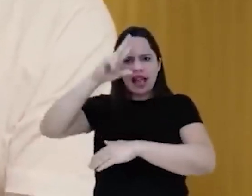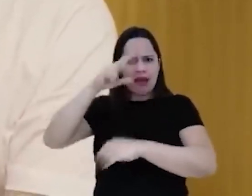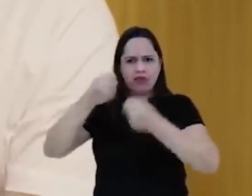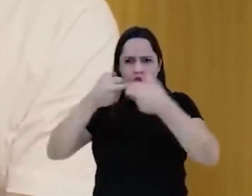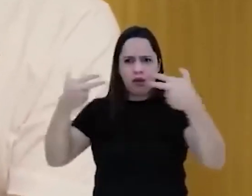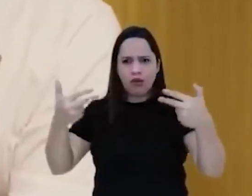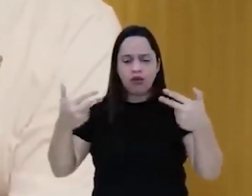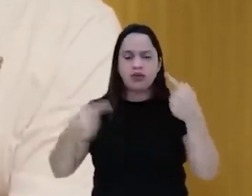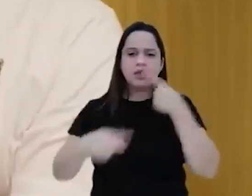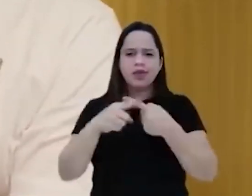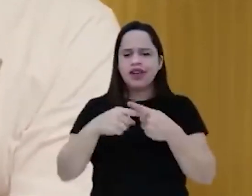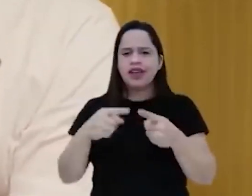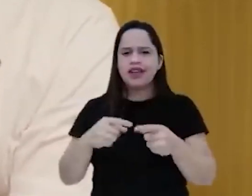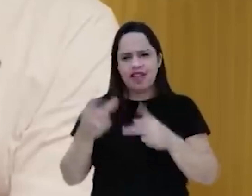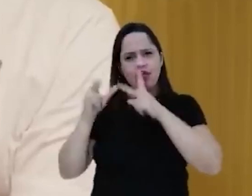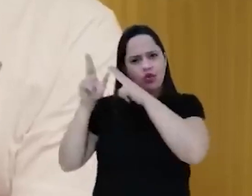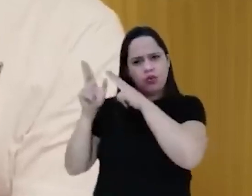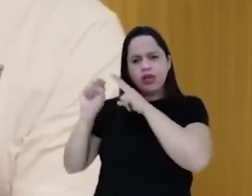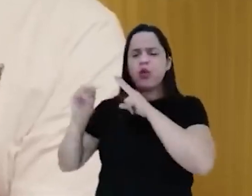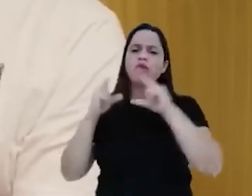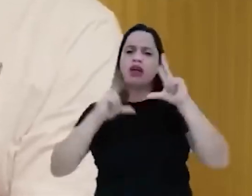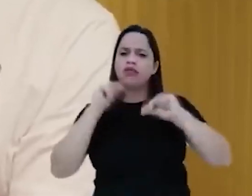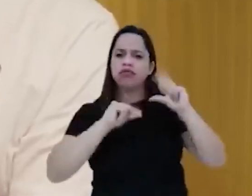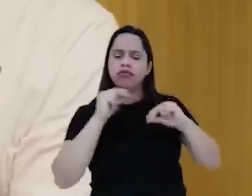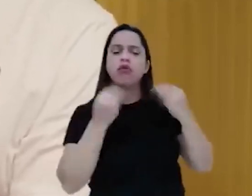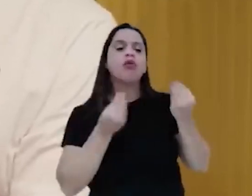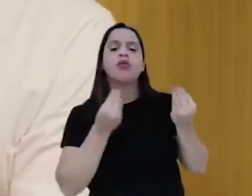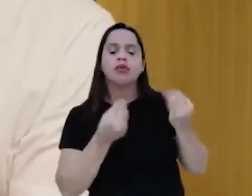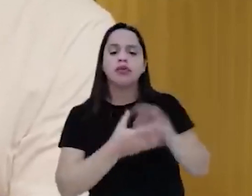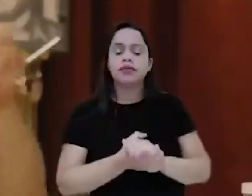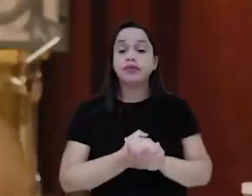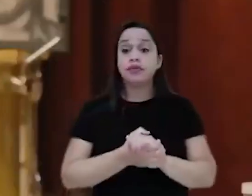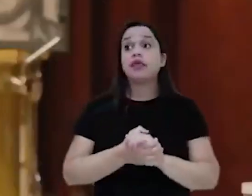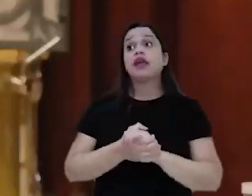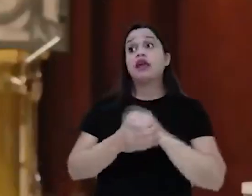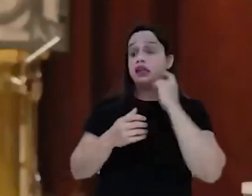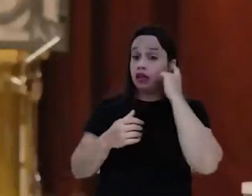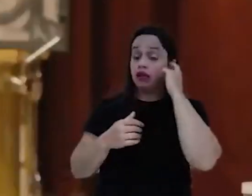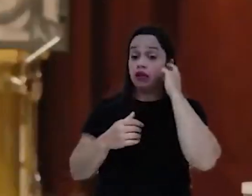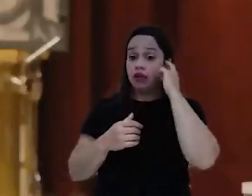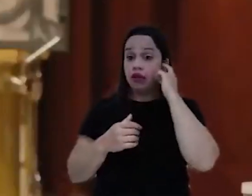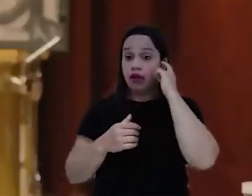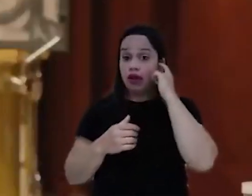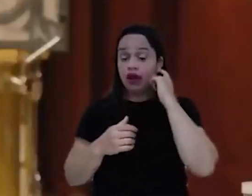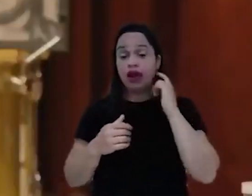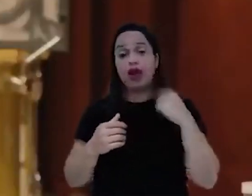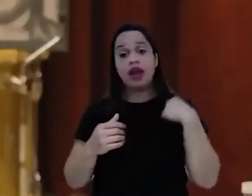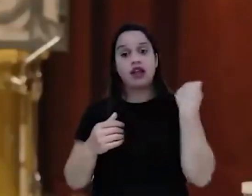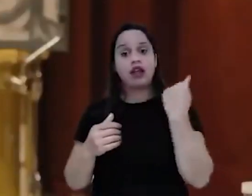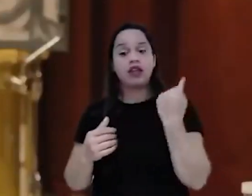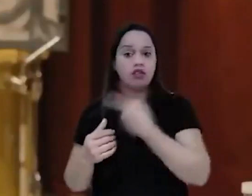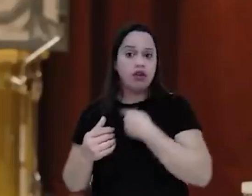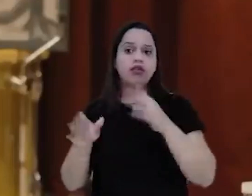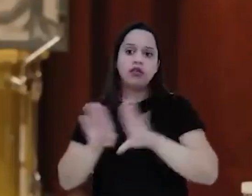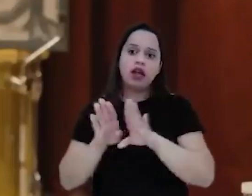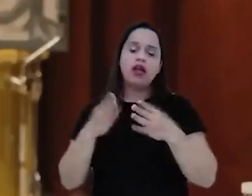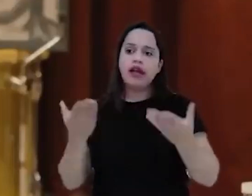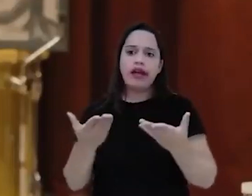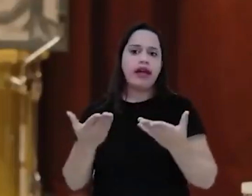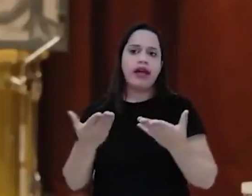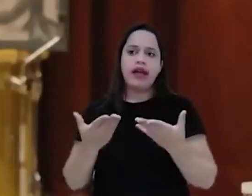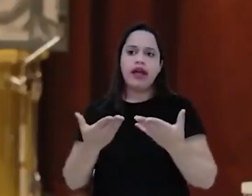tem essa lembrança eu acho que se está no meio dormindo nessa está só batendo papo no caso cara a gente